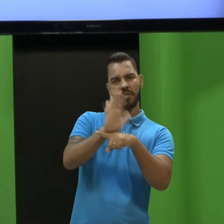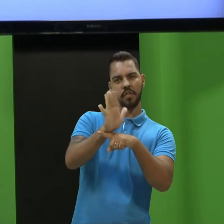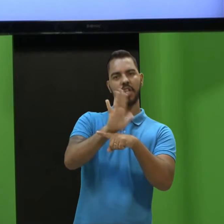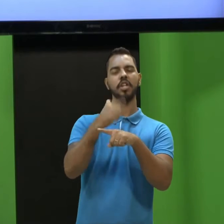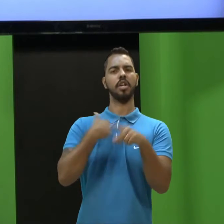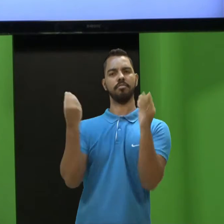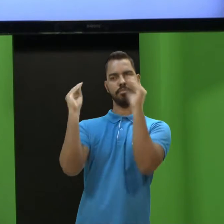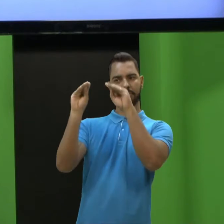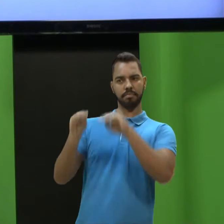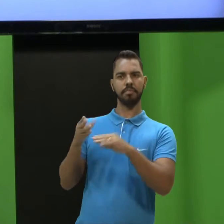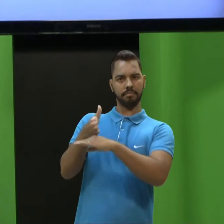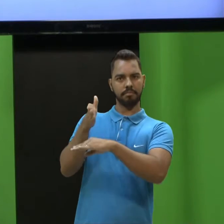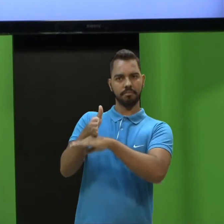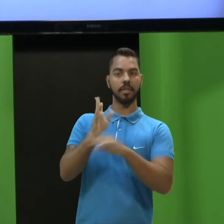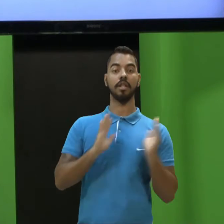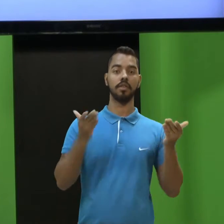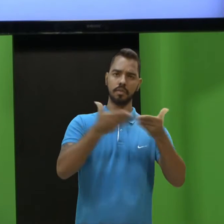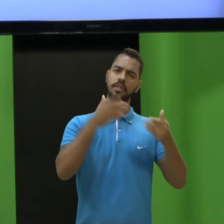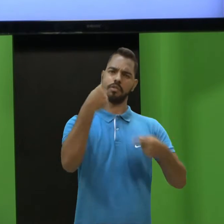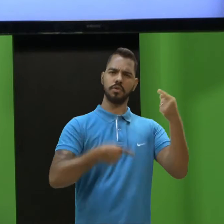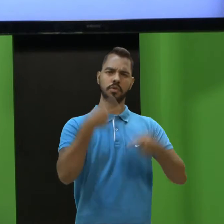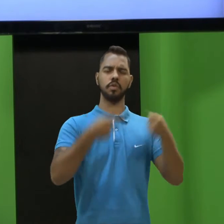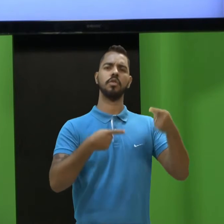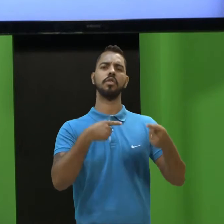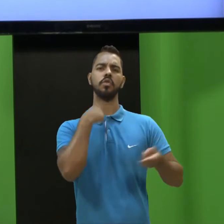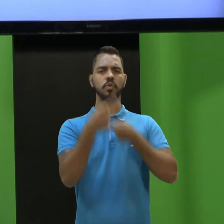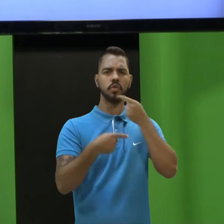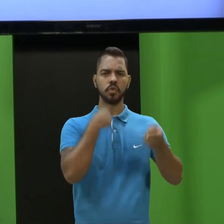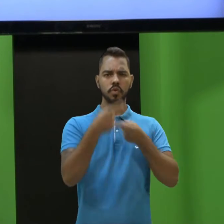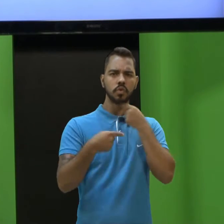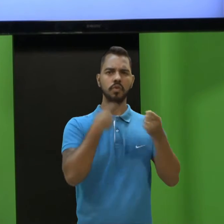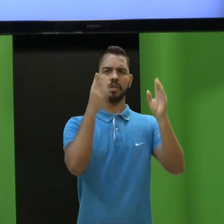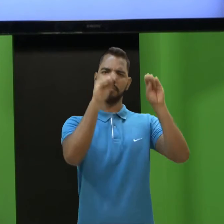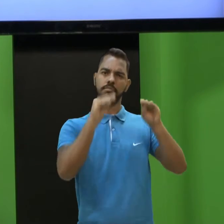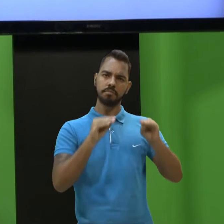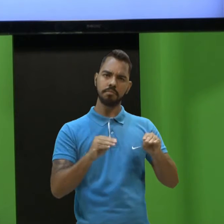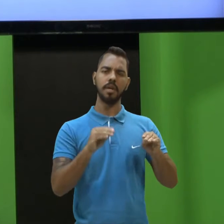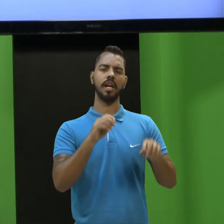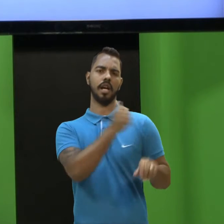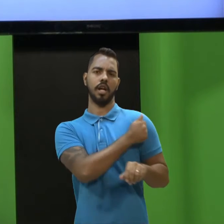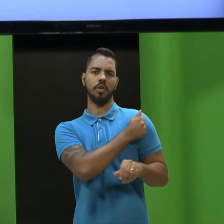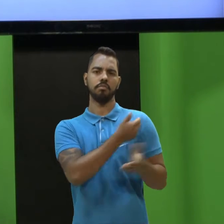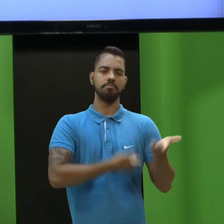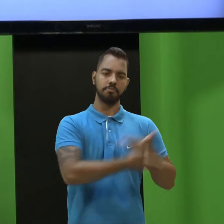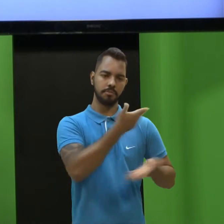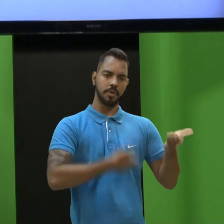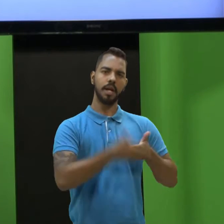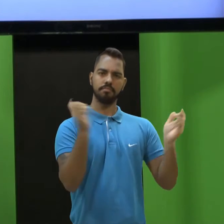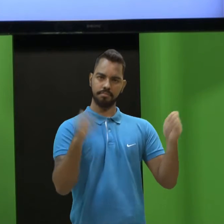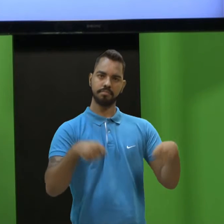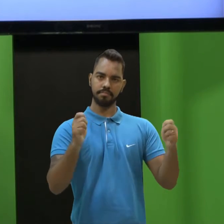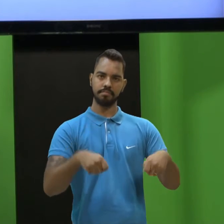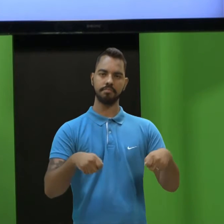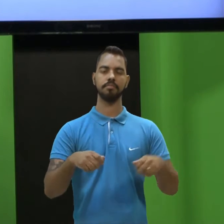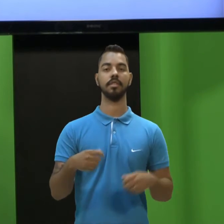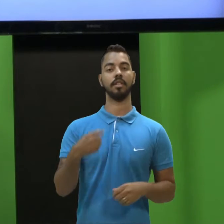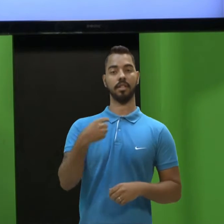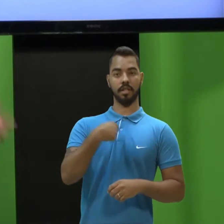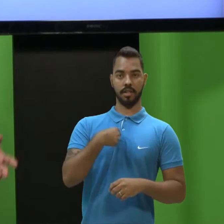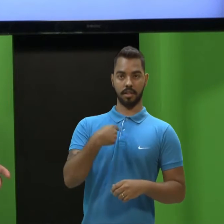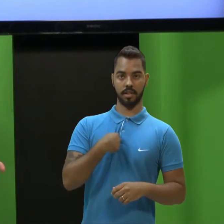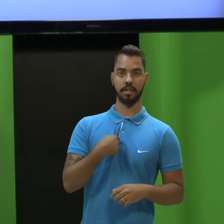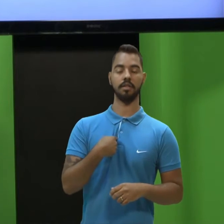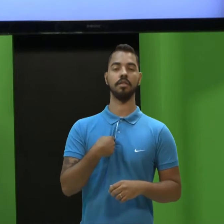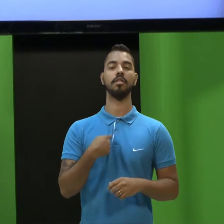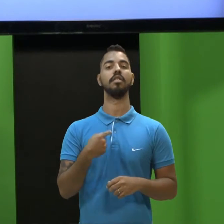discutir, opinar, exemplificar, tirar as dúvidas e interagir com os colegas. Serão auxiliados por mim pelos